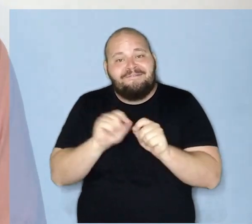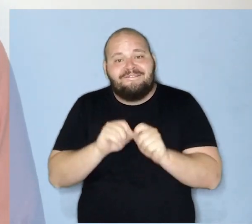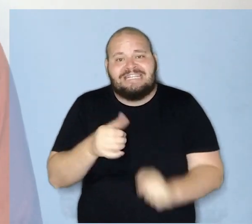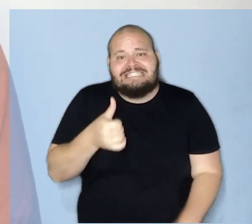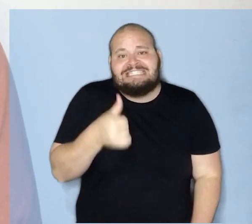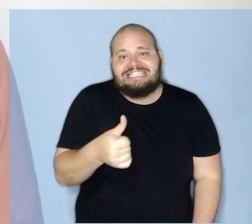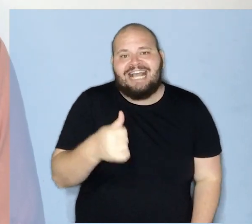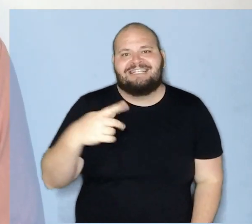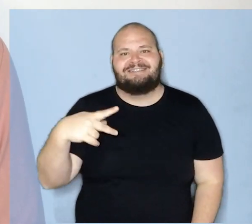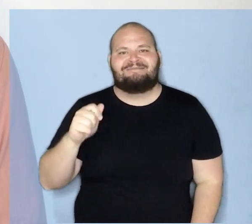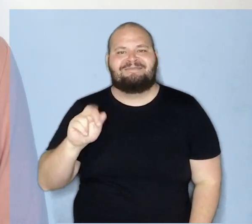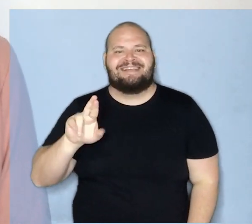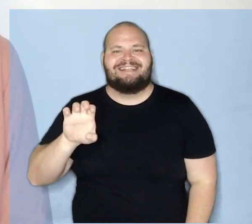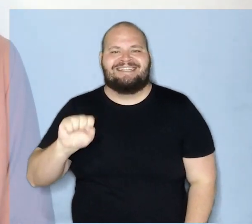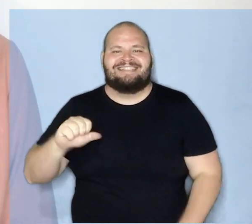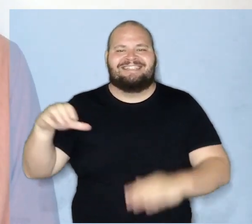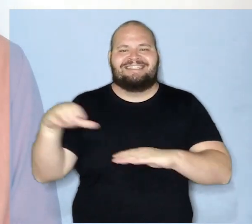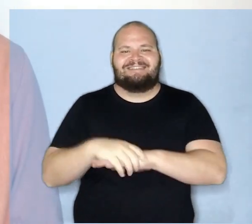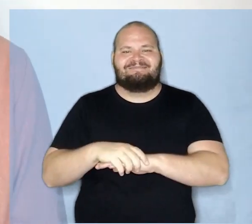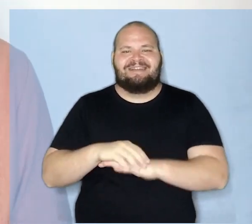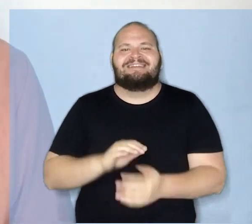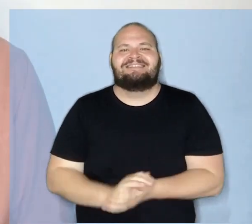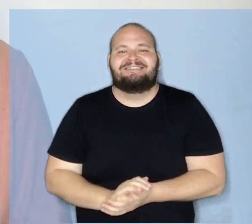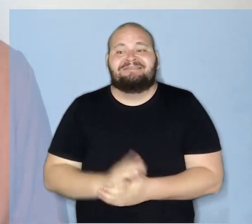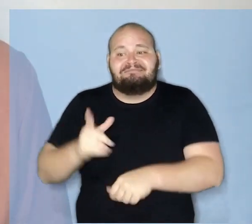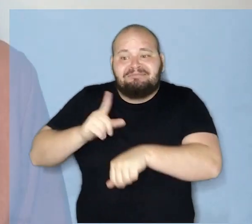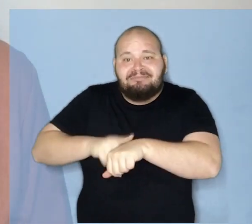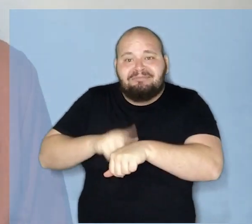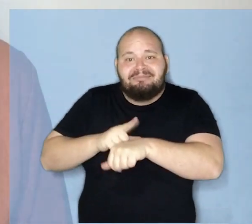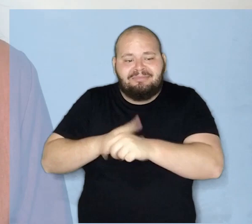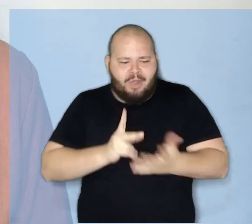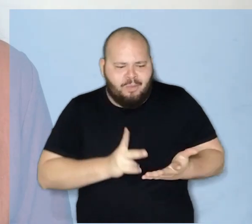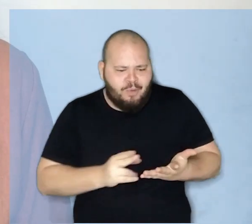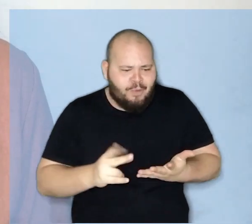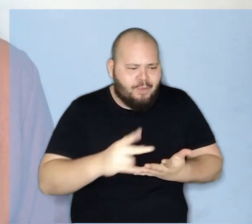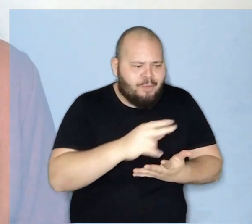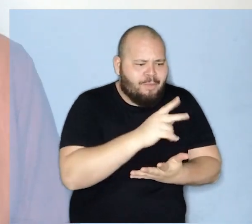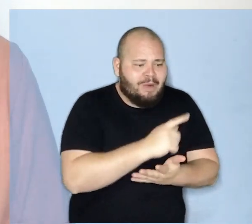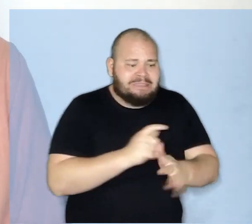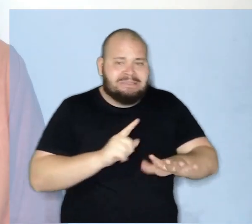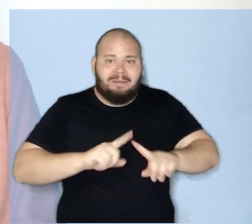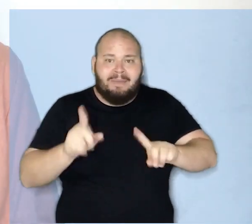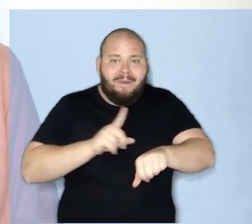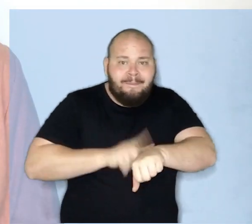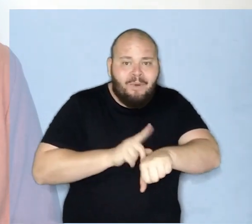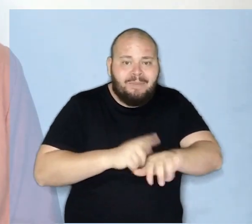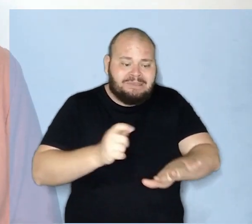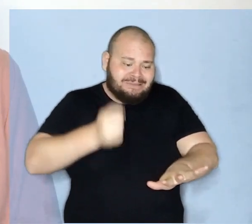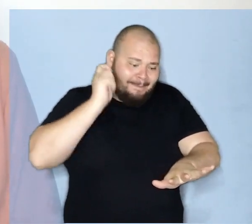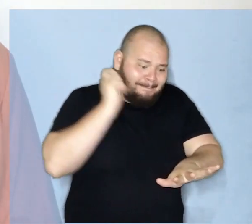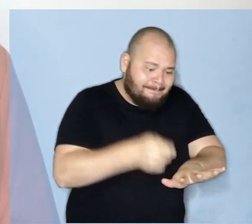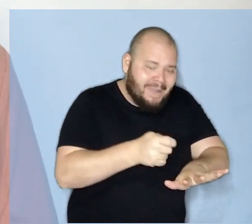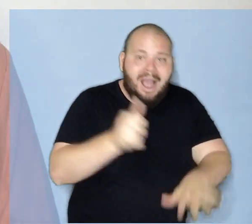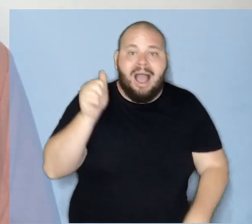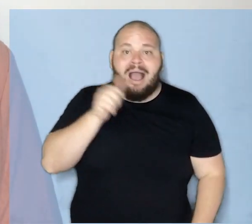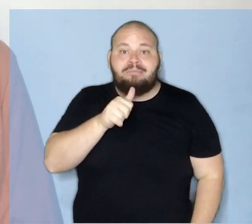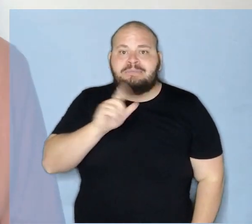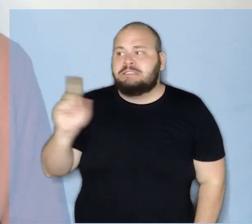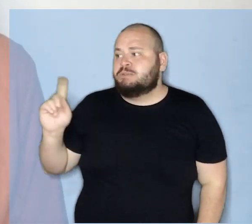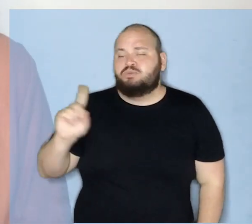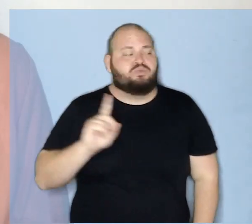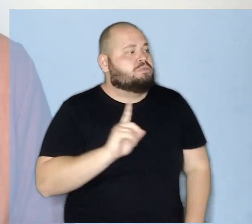Comprou o couro. No final da tarde, cortou o couro e quando ele ia pregar os saltos, dona chinelo chegou e disse: calma,